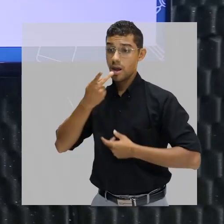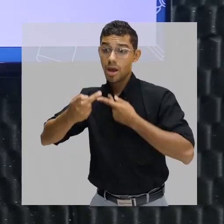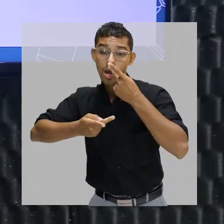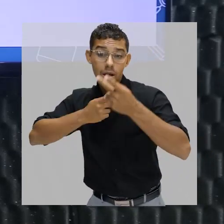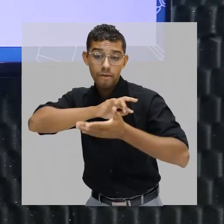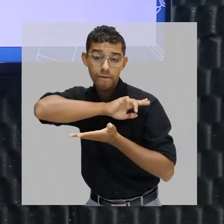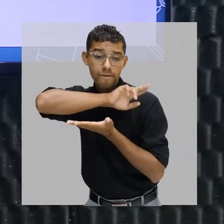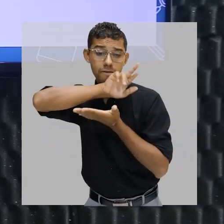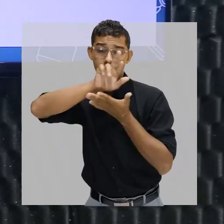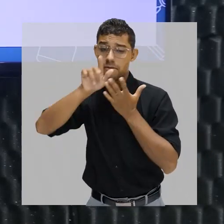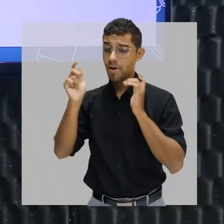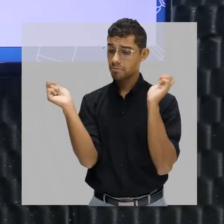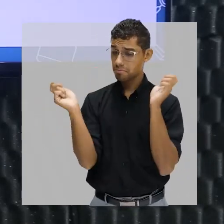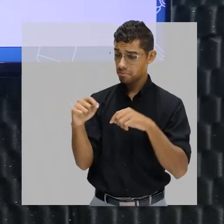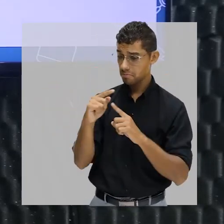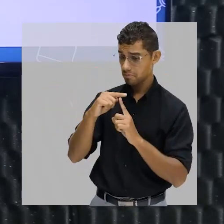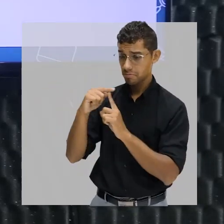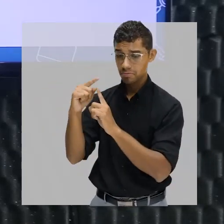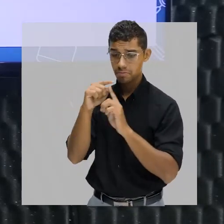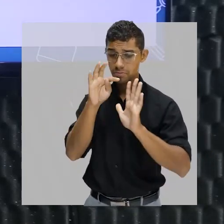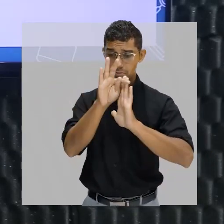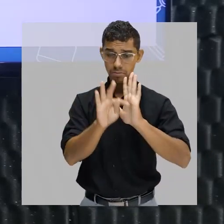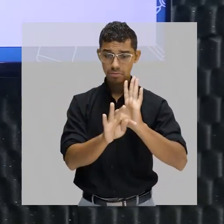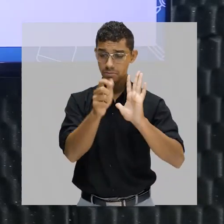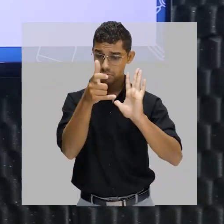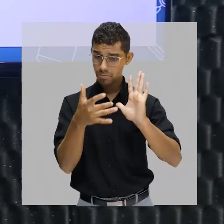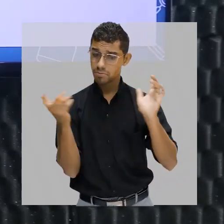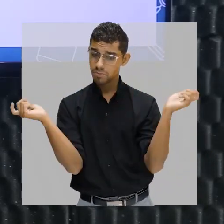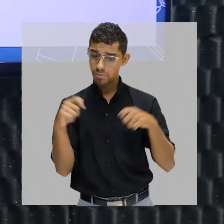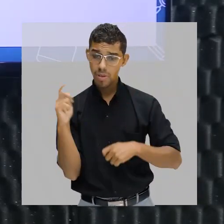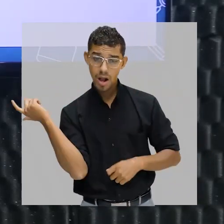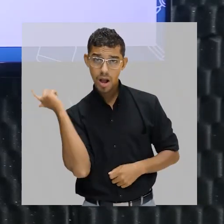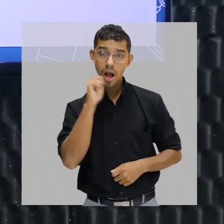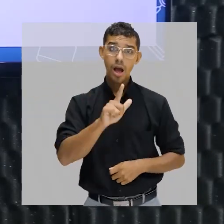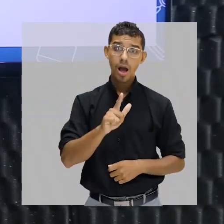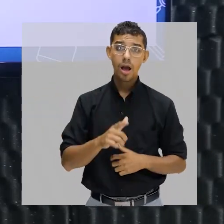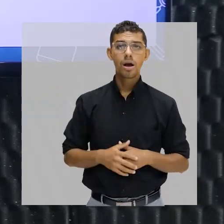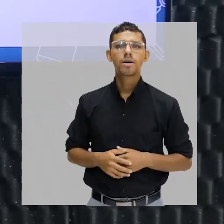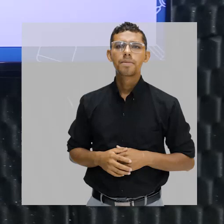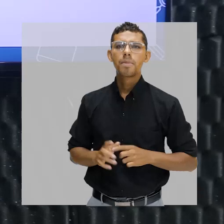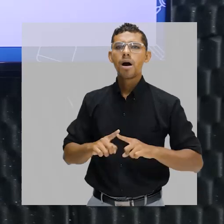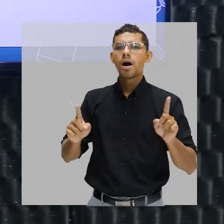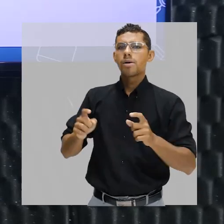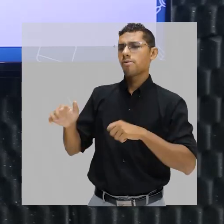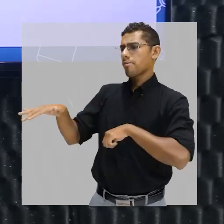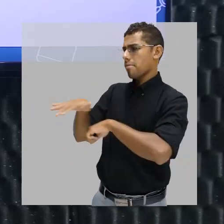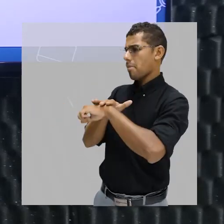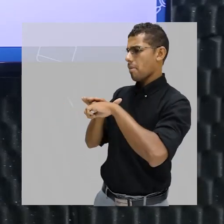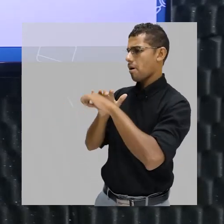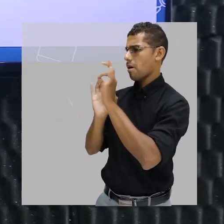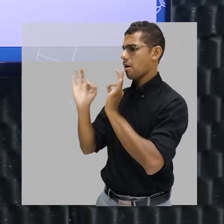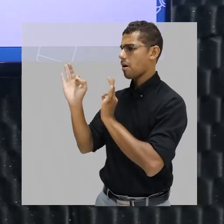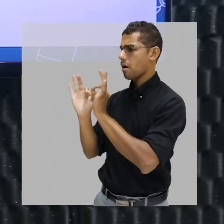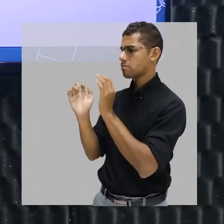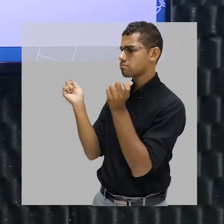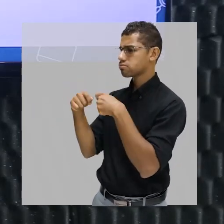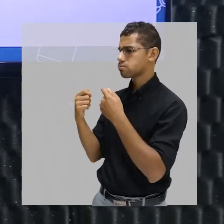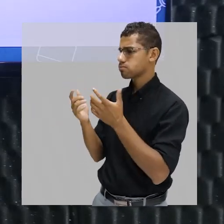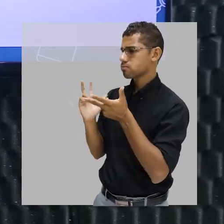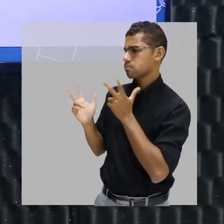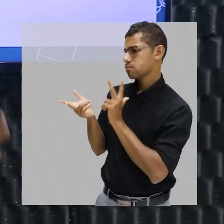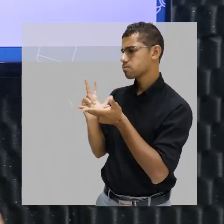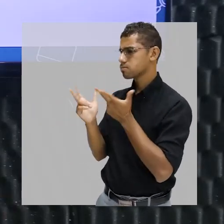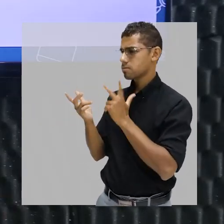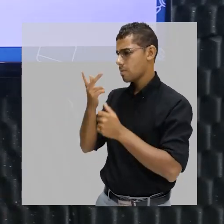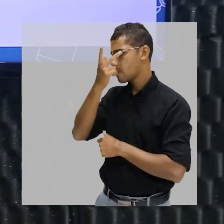tenho vários tipos de textos, certo? E quando eu falo com alguém, eu vou lançando mão dos gêneros que